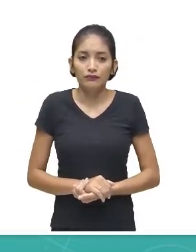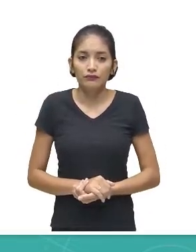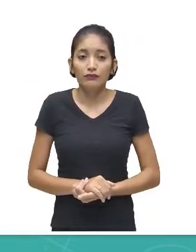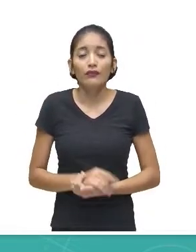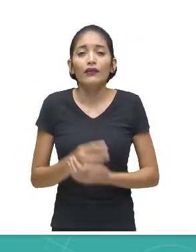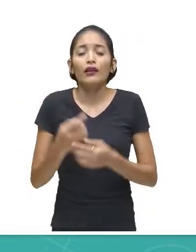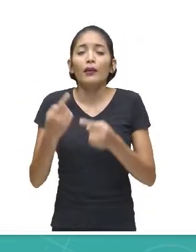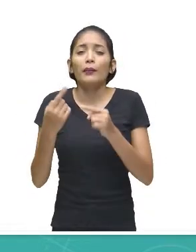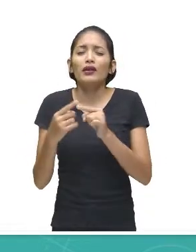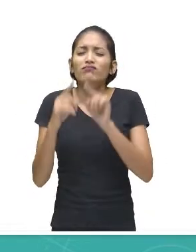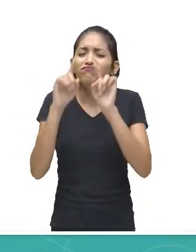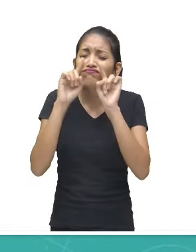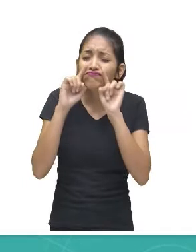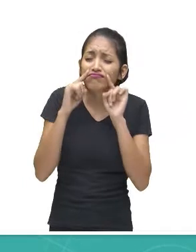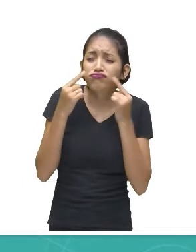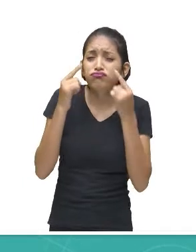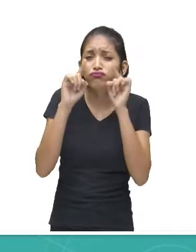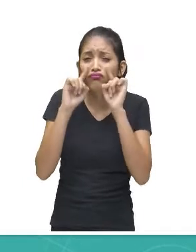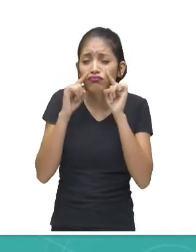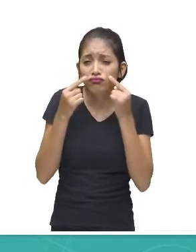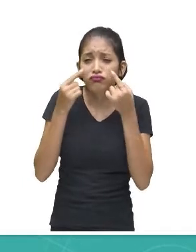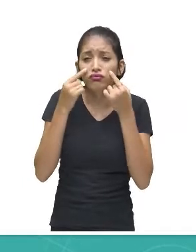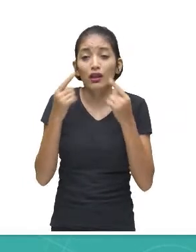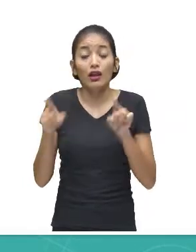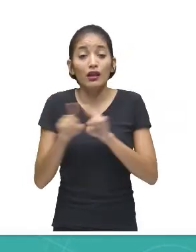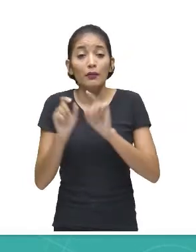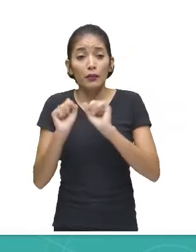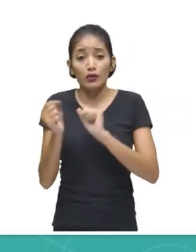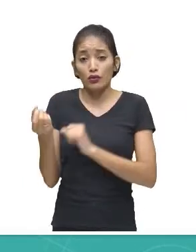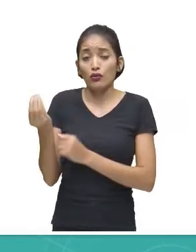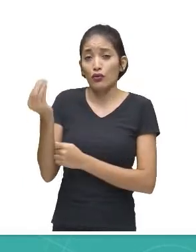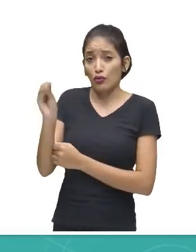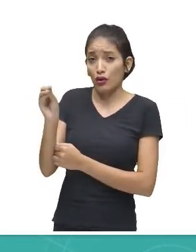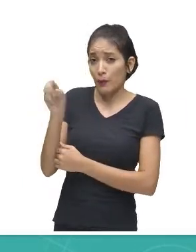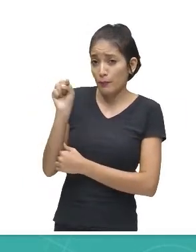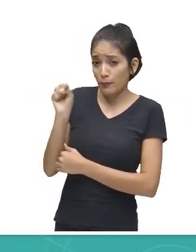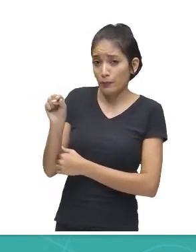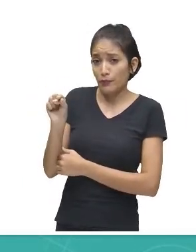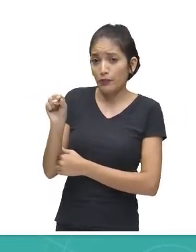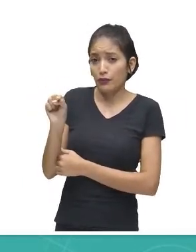chorei demais. Aqui, por exemplo, eu posso colocar um ponto, né? Um ponto